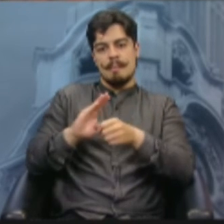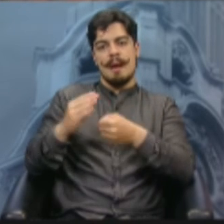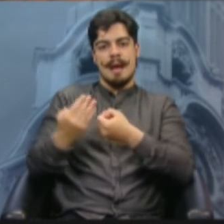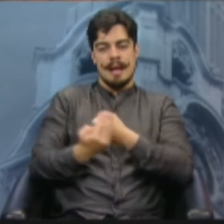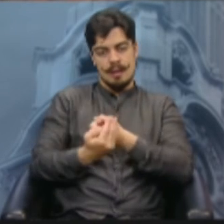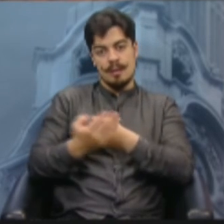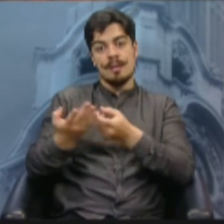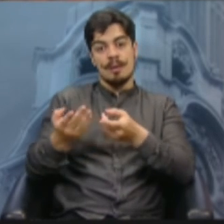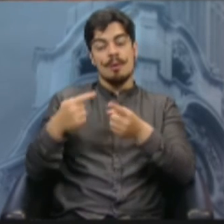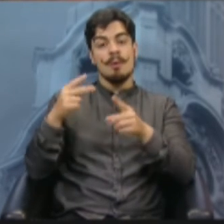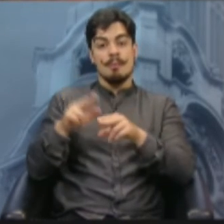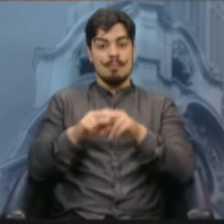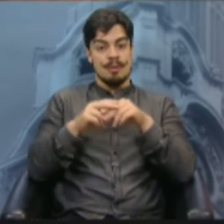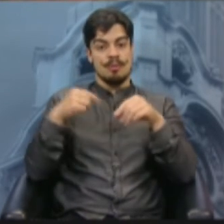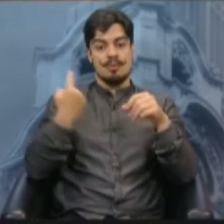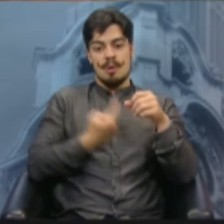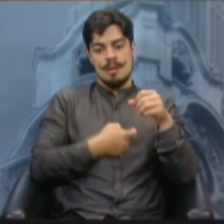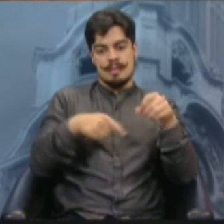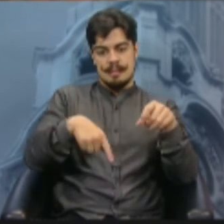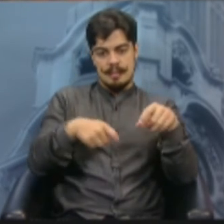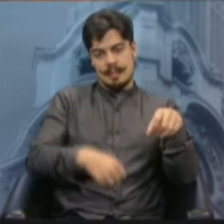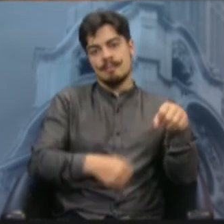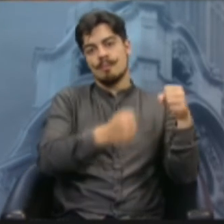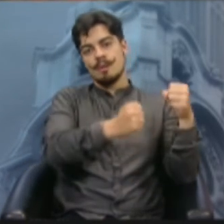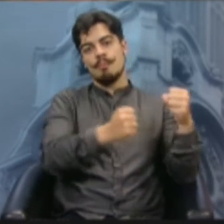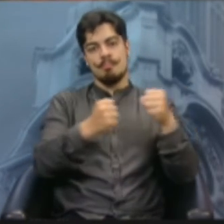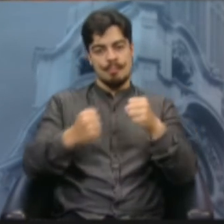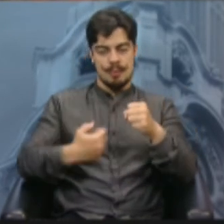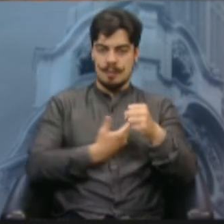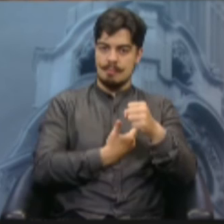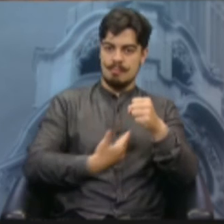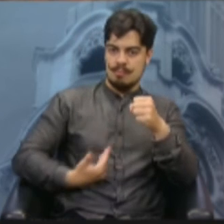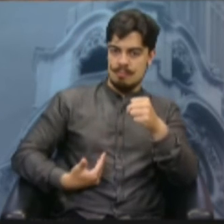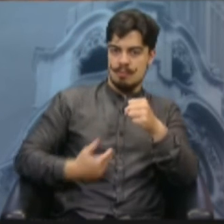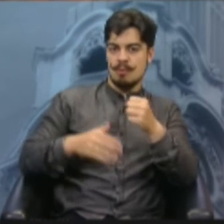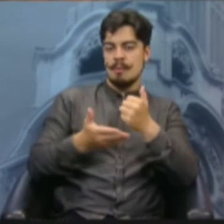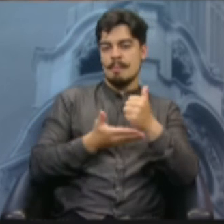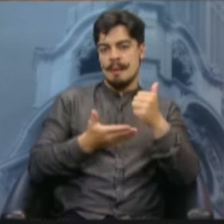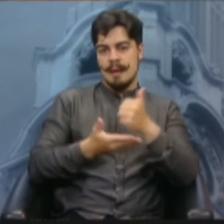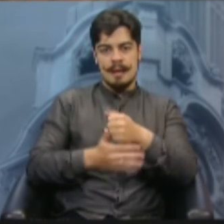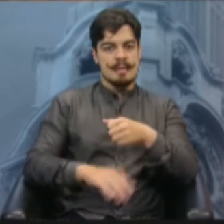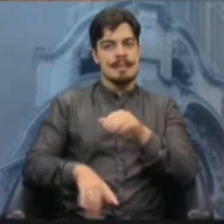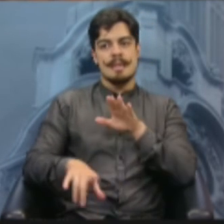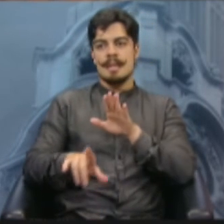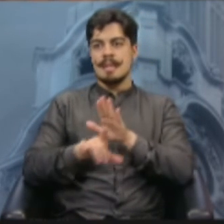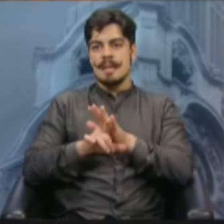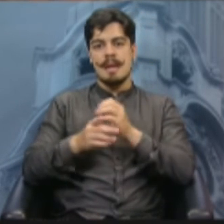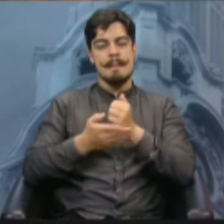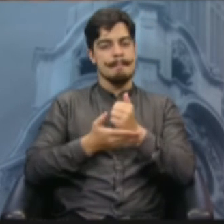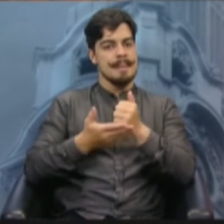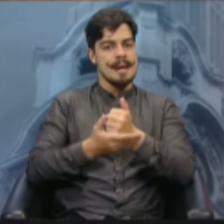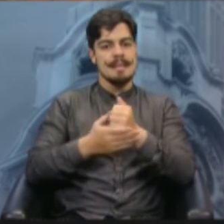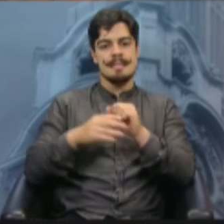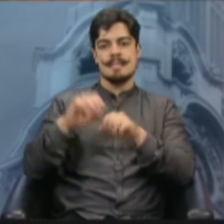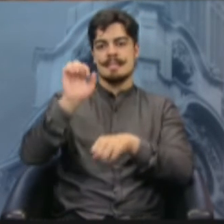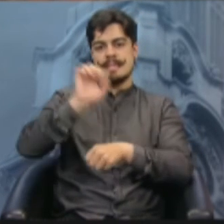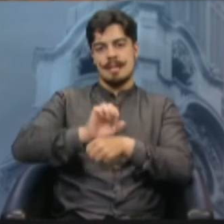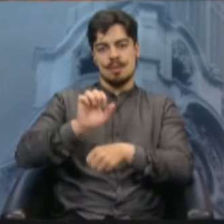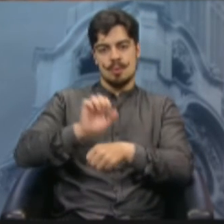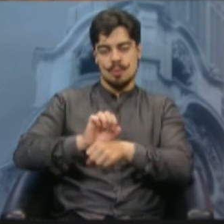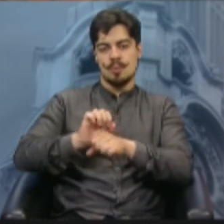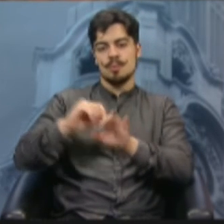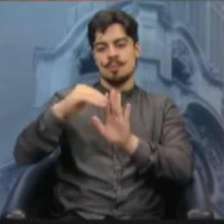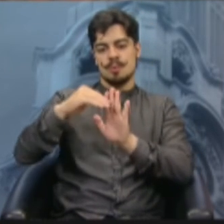poder público, então, embasado pelos instrumentos legais, Constituição, Estatuto da Cidade, em sendo, né, uma